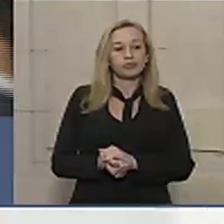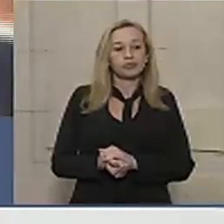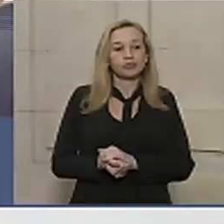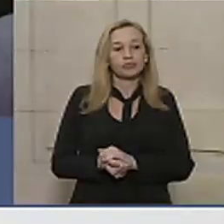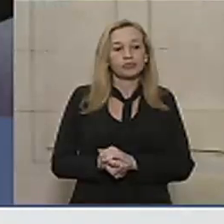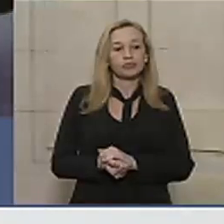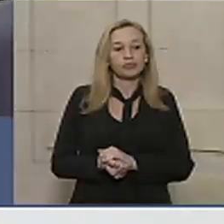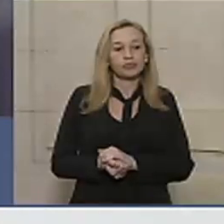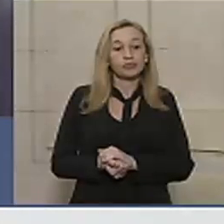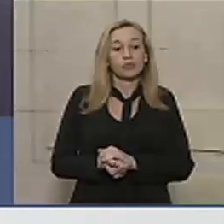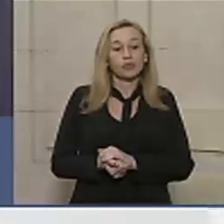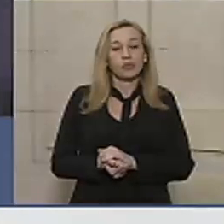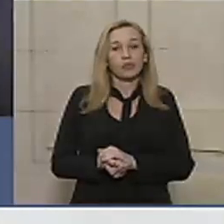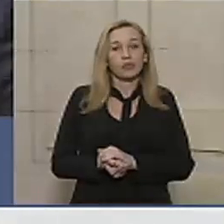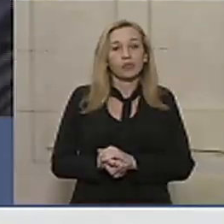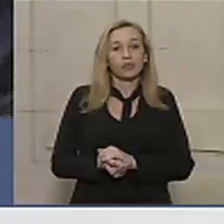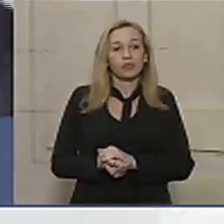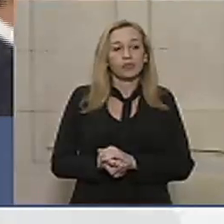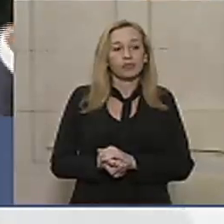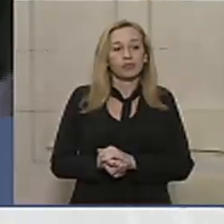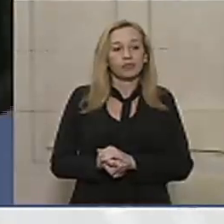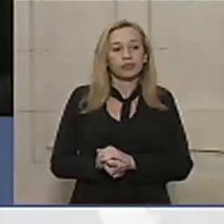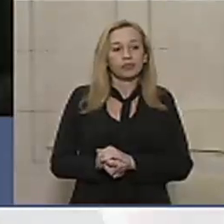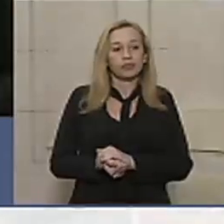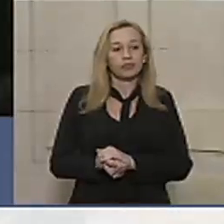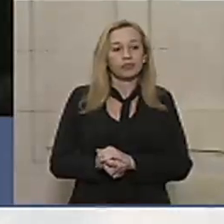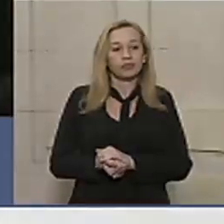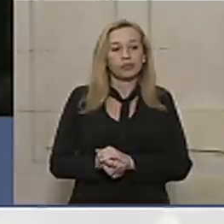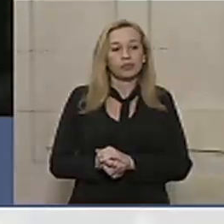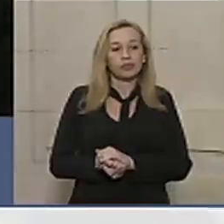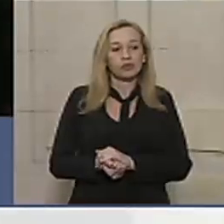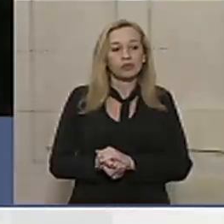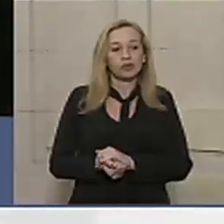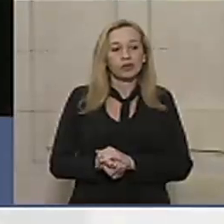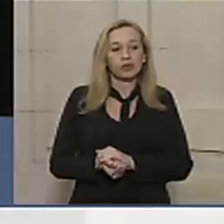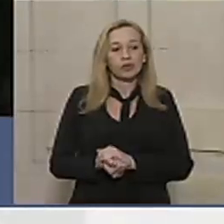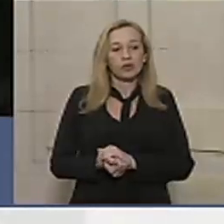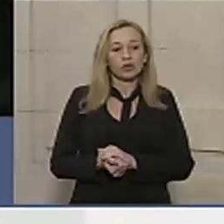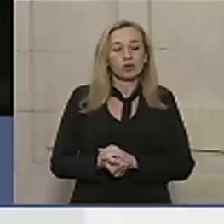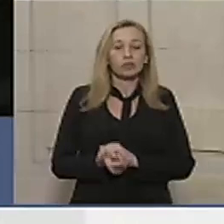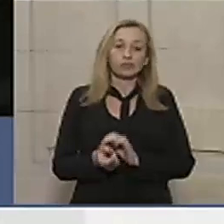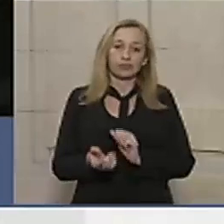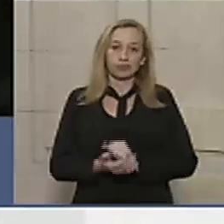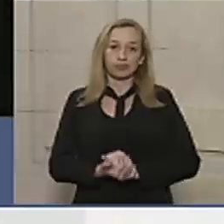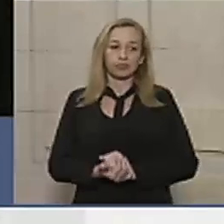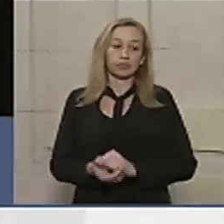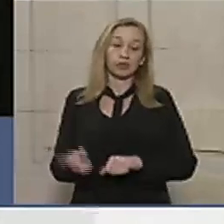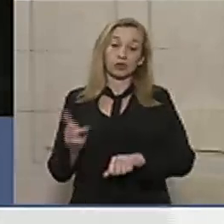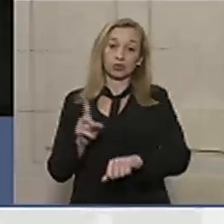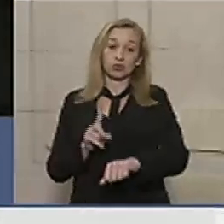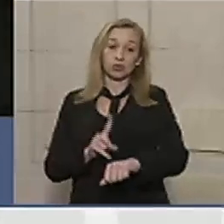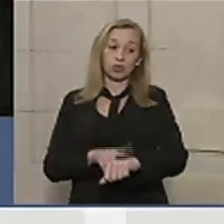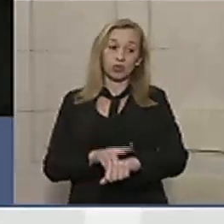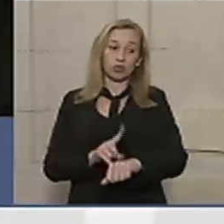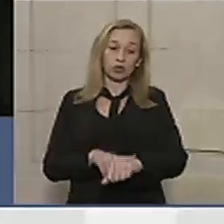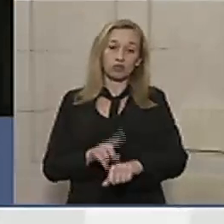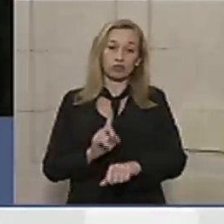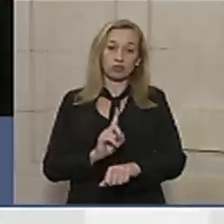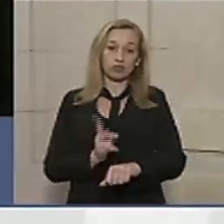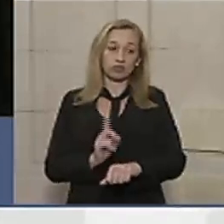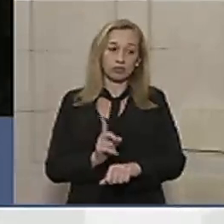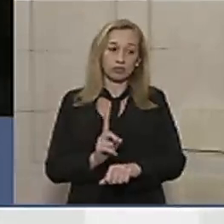não colida com o regime de recuperação fiscal. Por quê? Porque